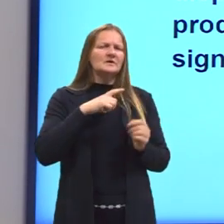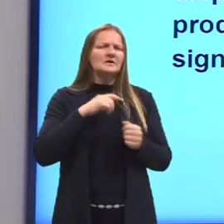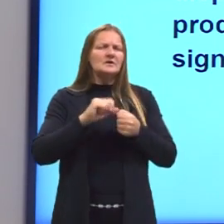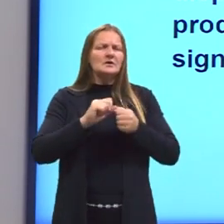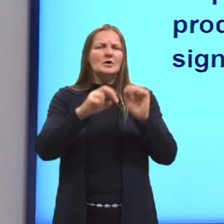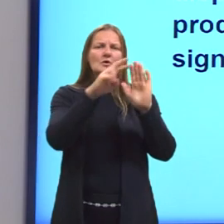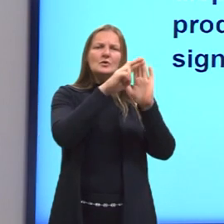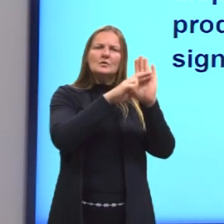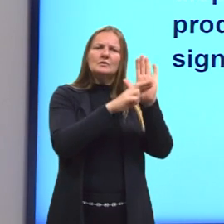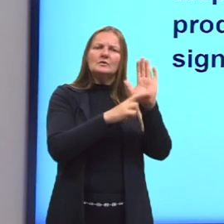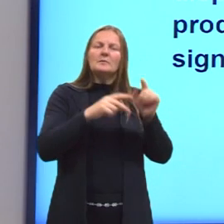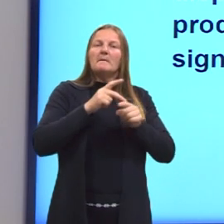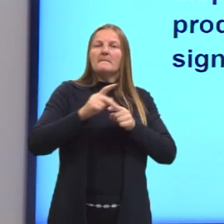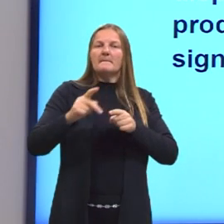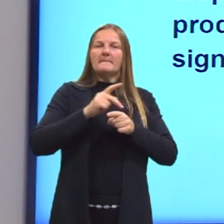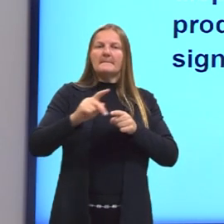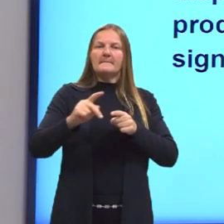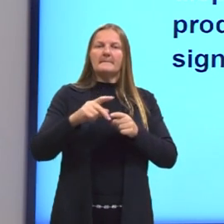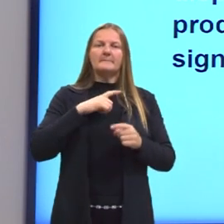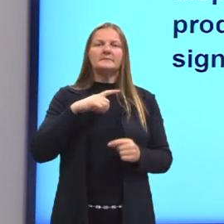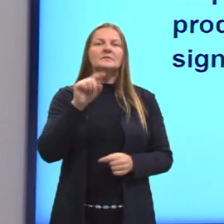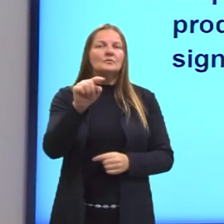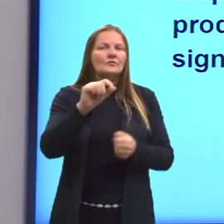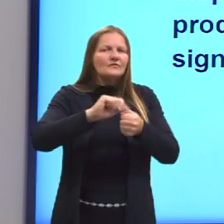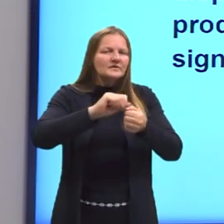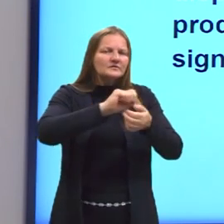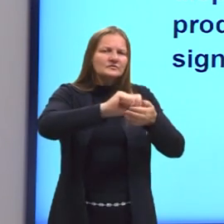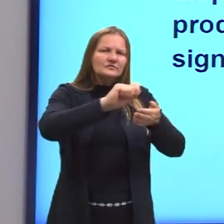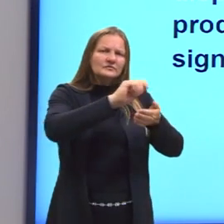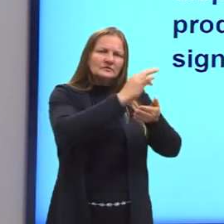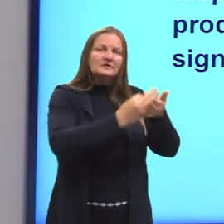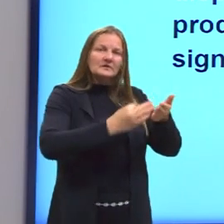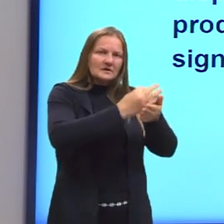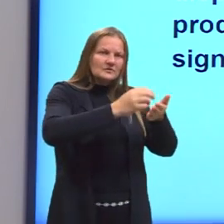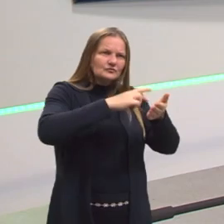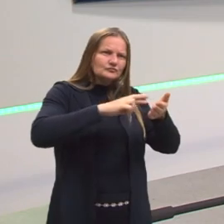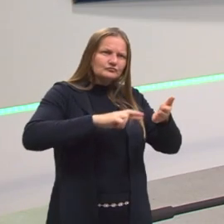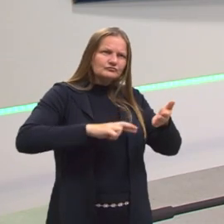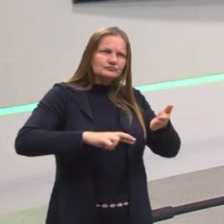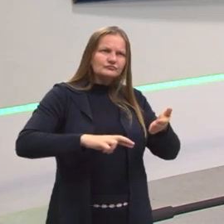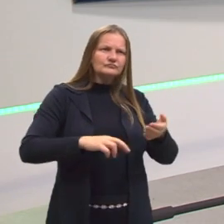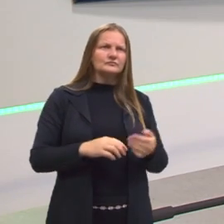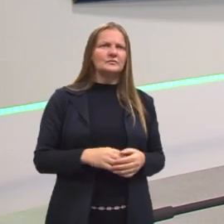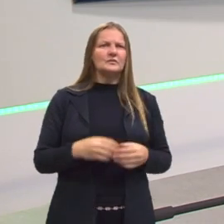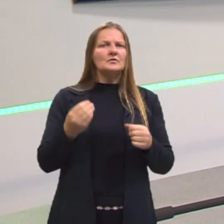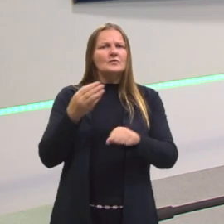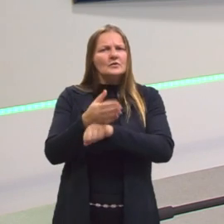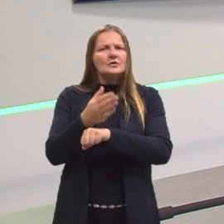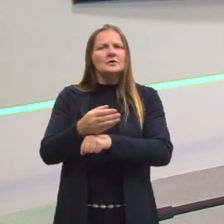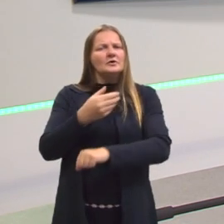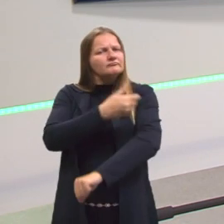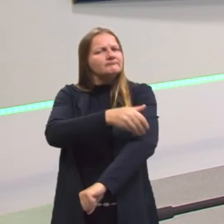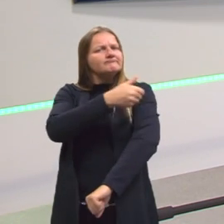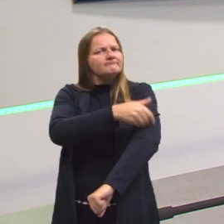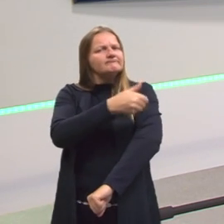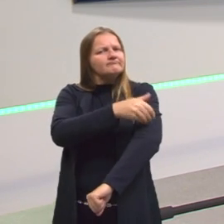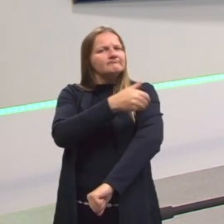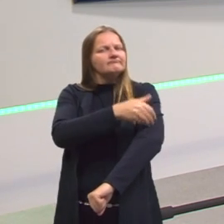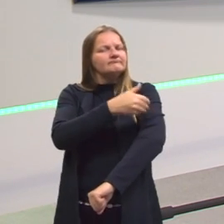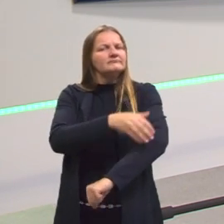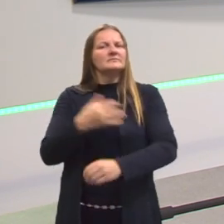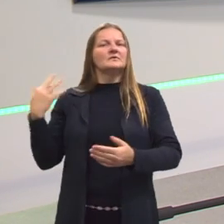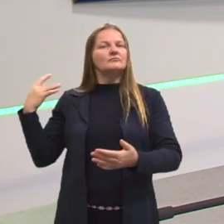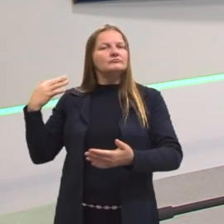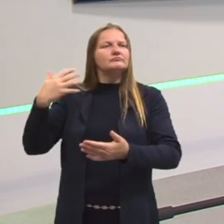à Norma padrão E tu que produz o teu texto de redação com alguma frequência já tá aí acompanhando as